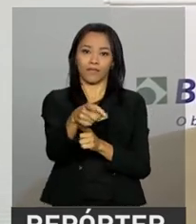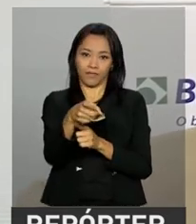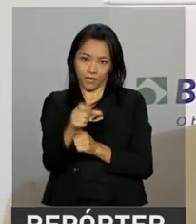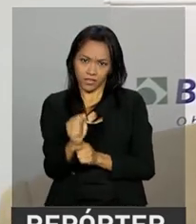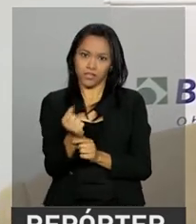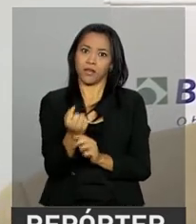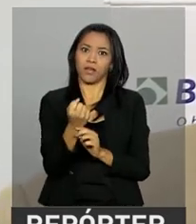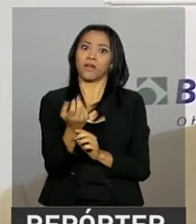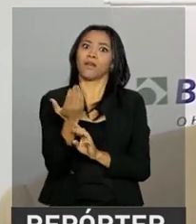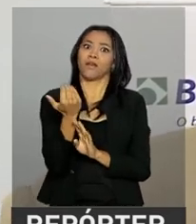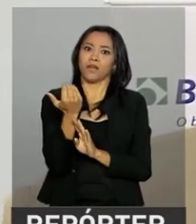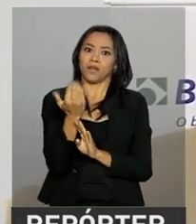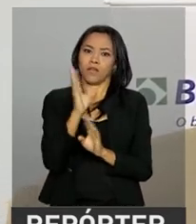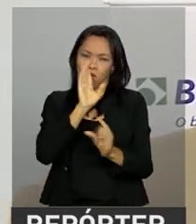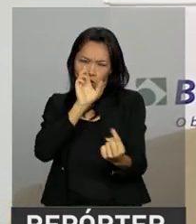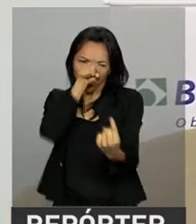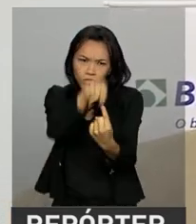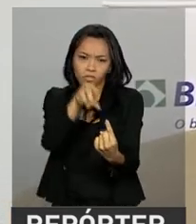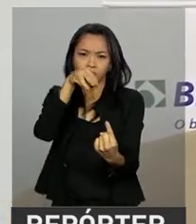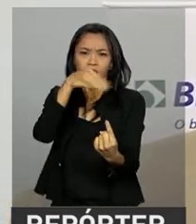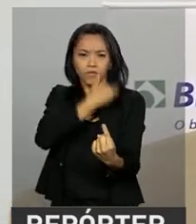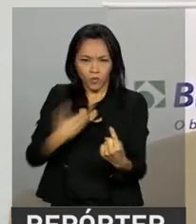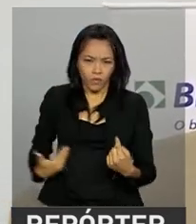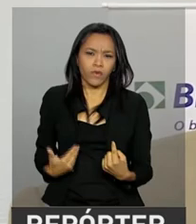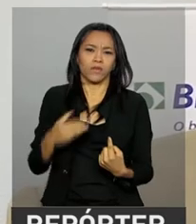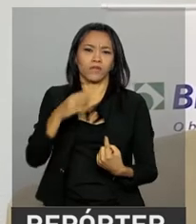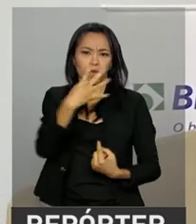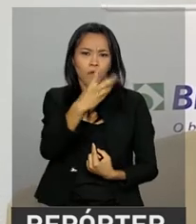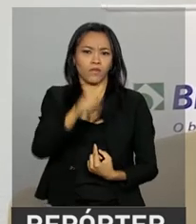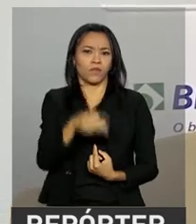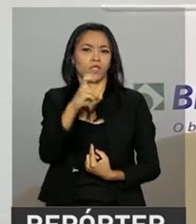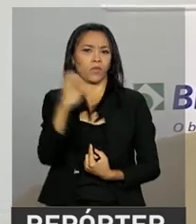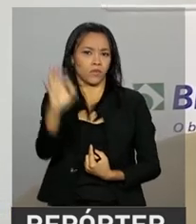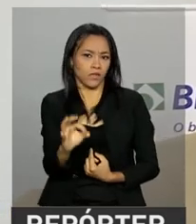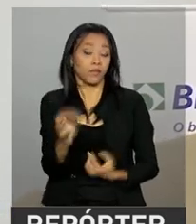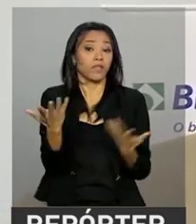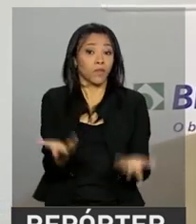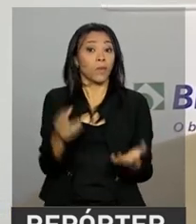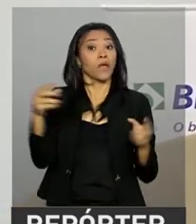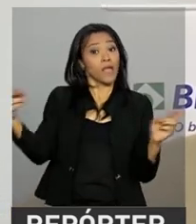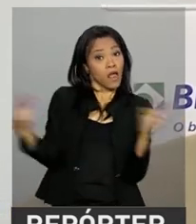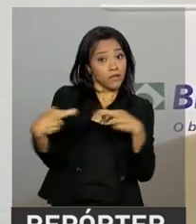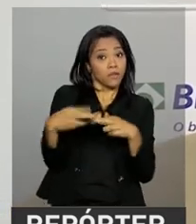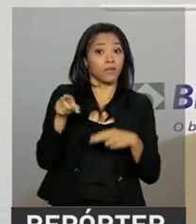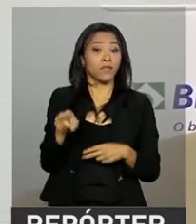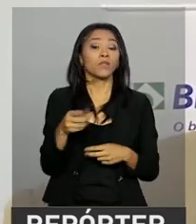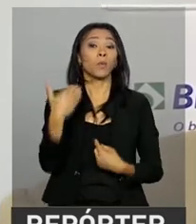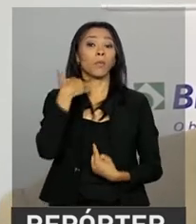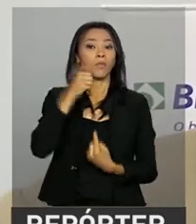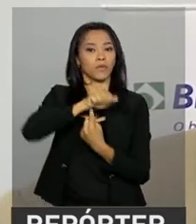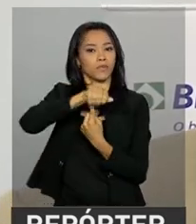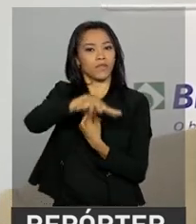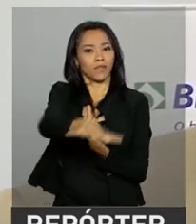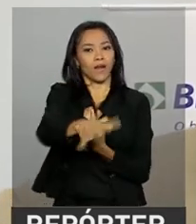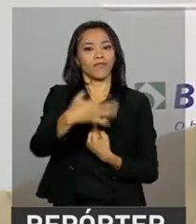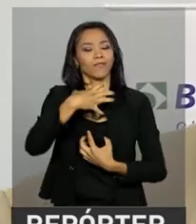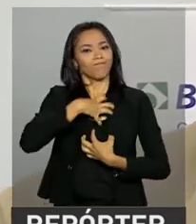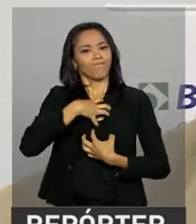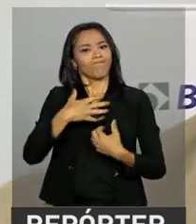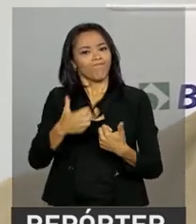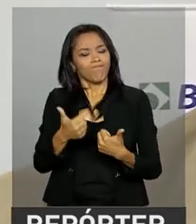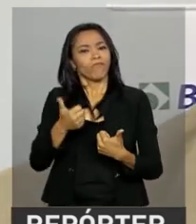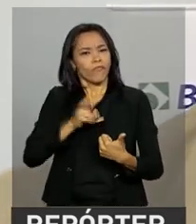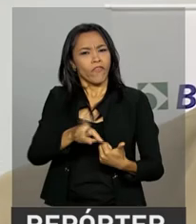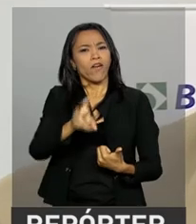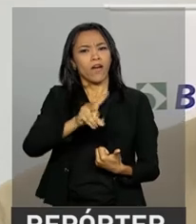muitos anos voltará ao centro da meta de 4 e 6 por cento associado a isso o banco central tem se sentido confortável e deverá